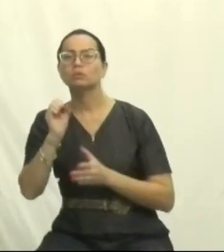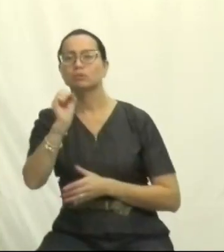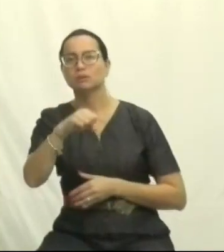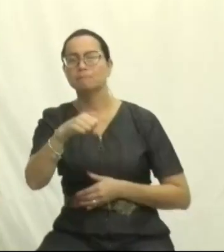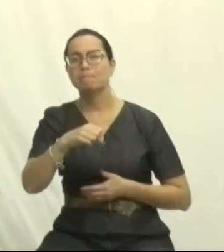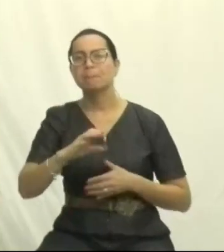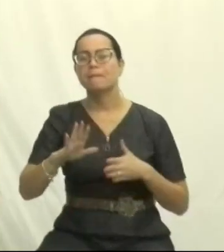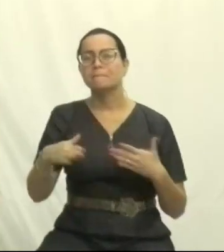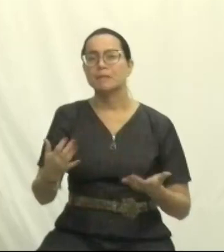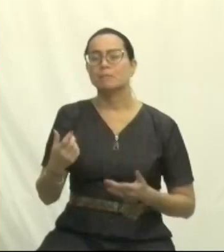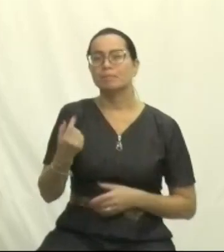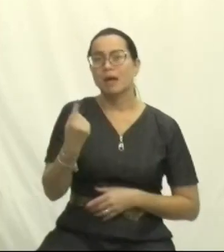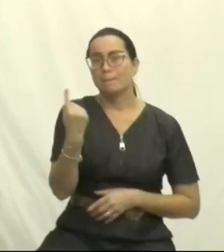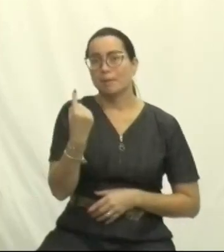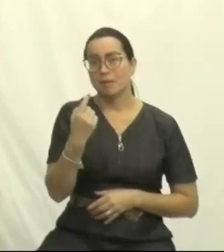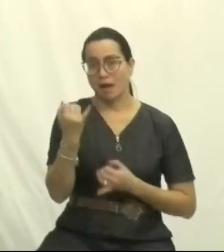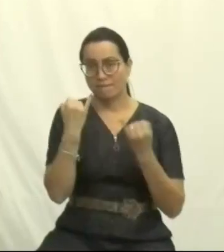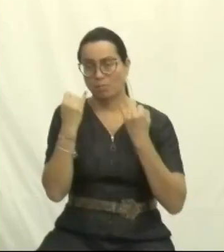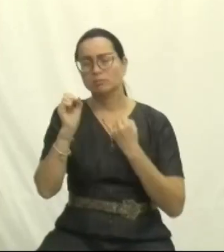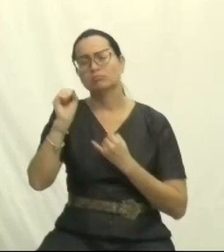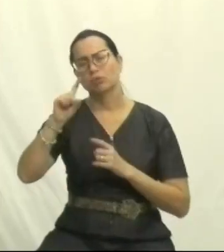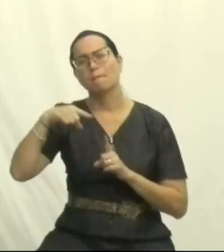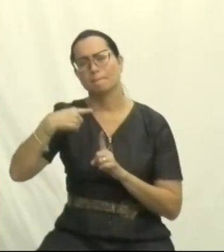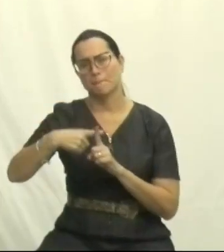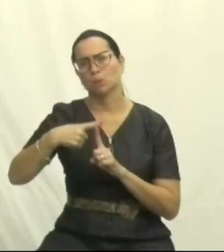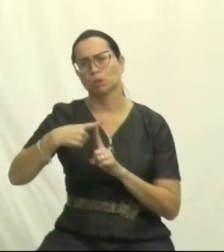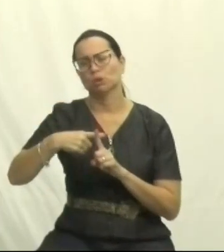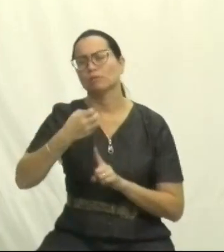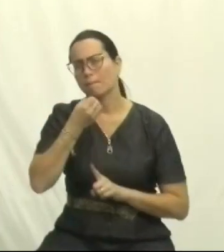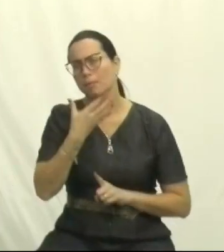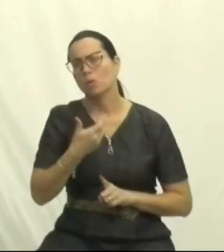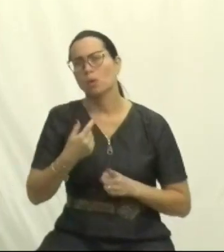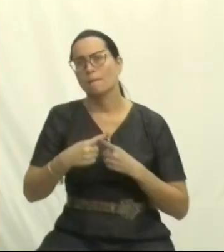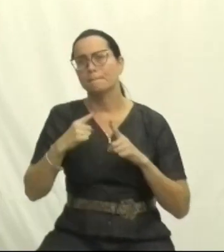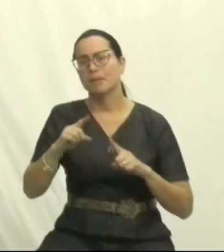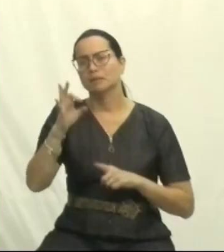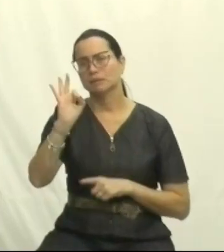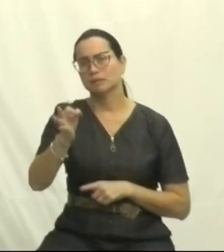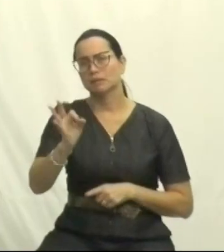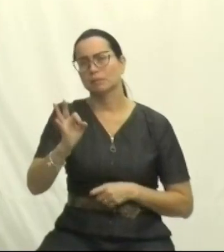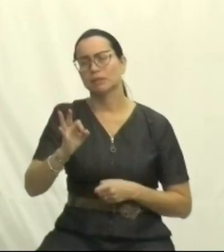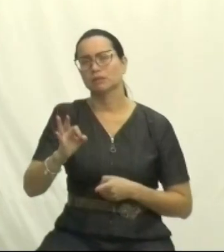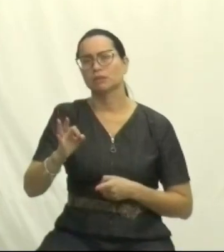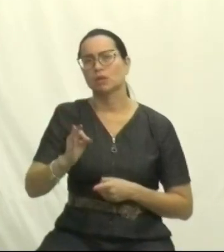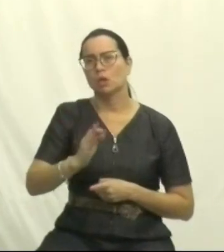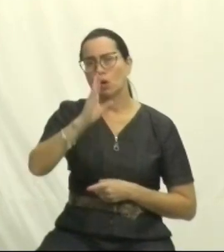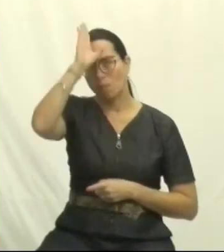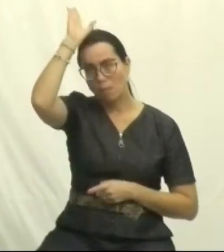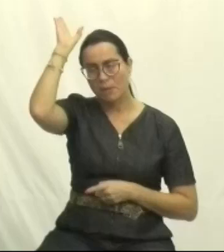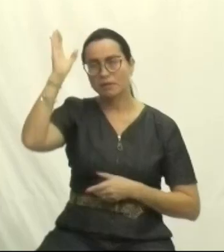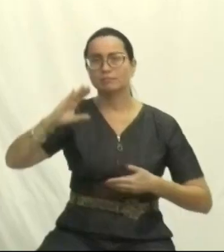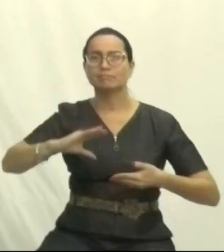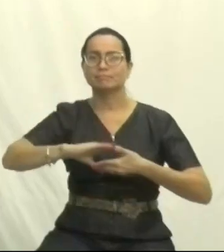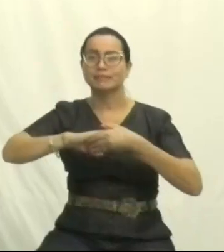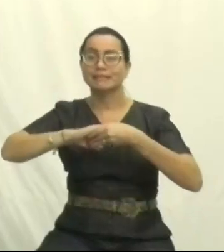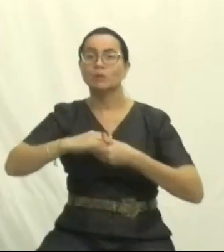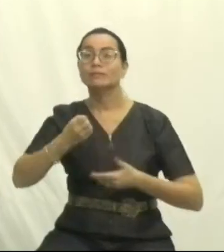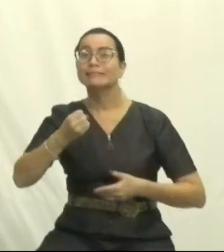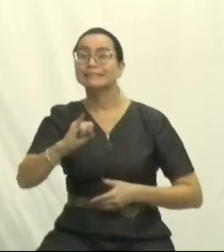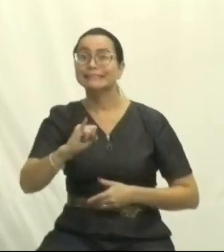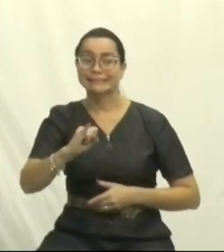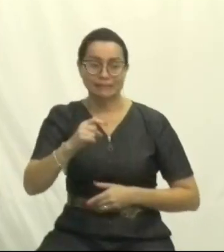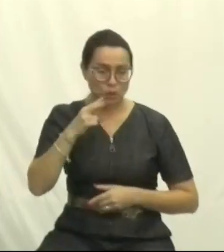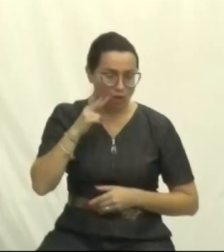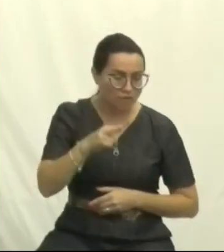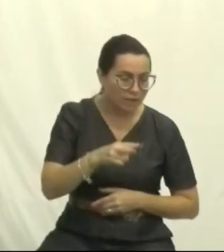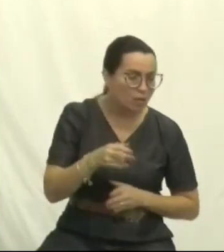informações são bem positivas com relação a isso, mas com certeza o Corpo de Bombeiros vai ser parceiro. Se realmente esse for o